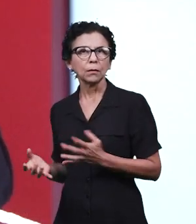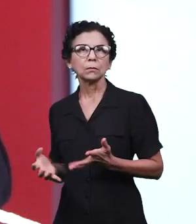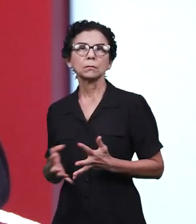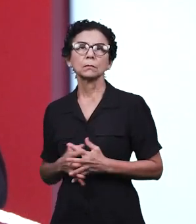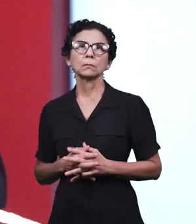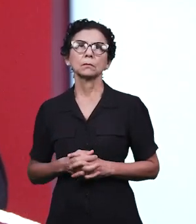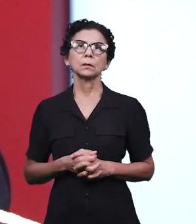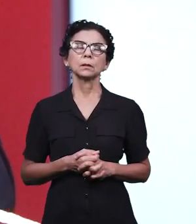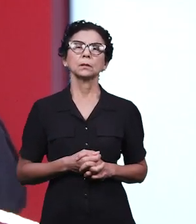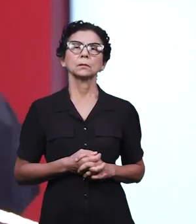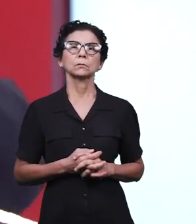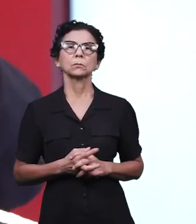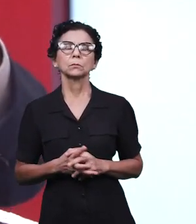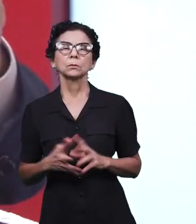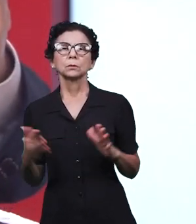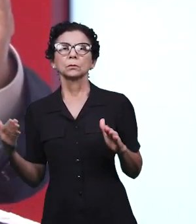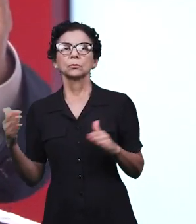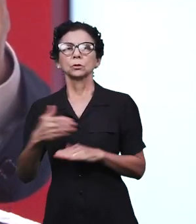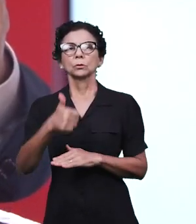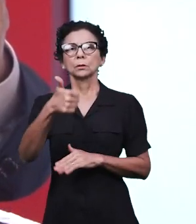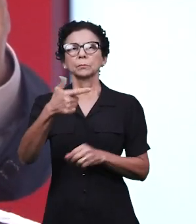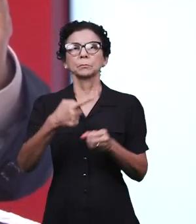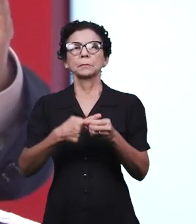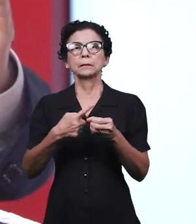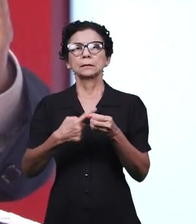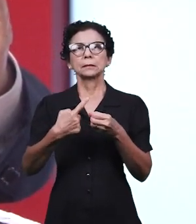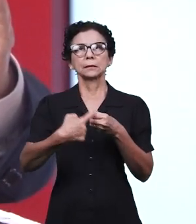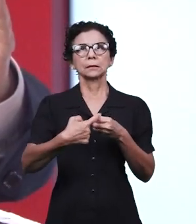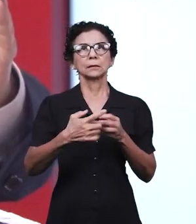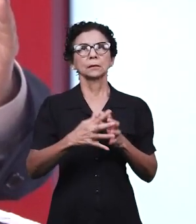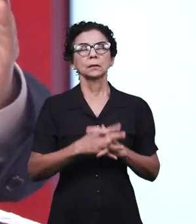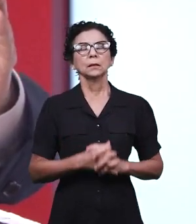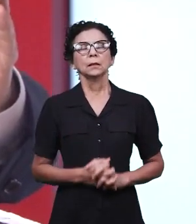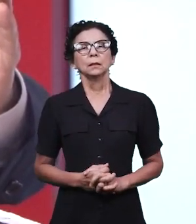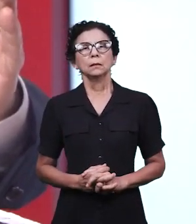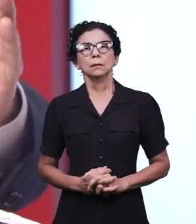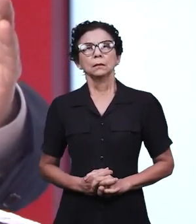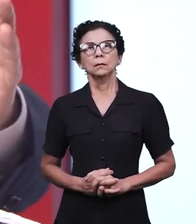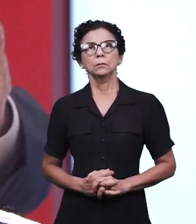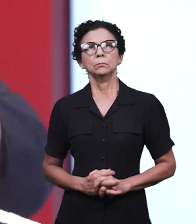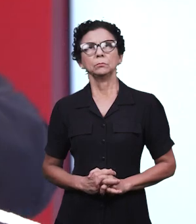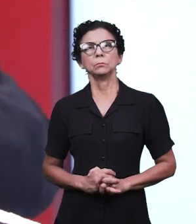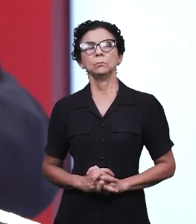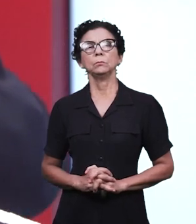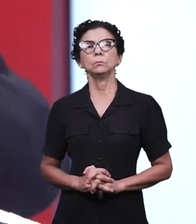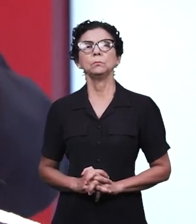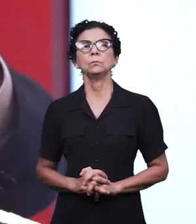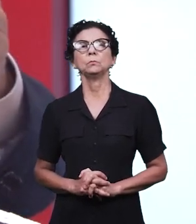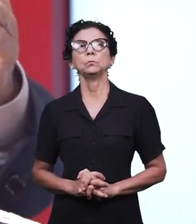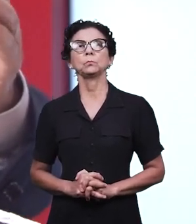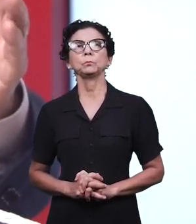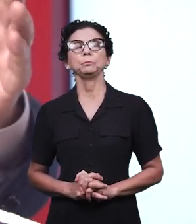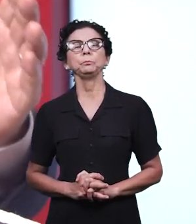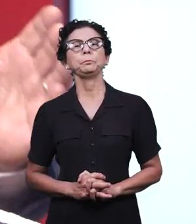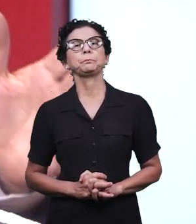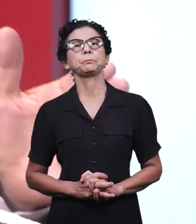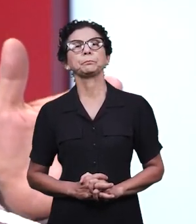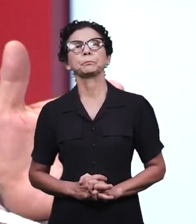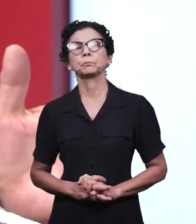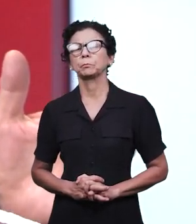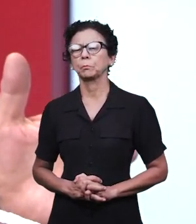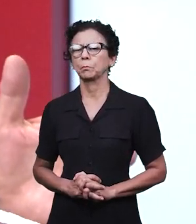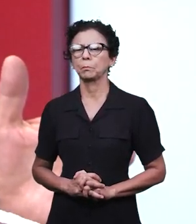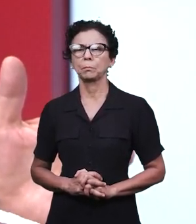que foi um comentário feito aqui pelo professor Vinícius há uns episódios passados. Embarcando